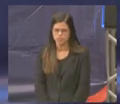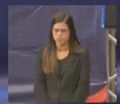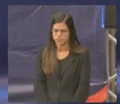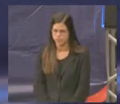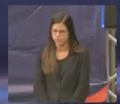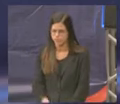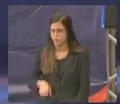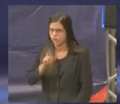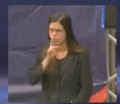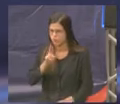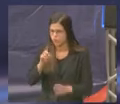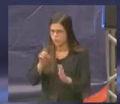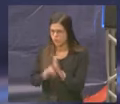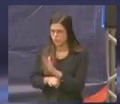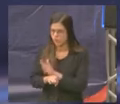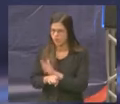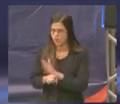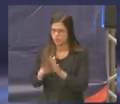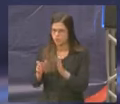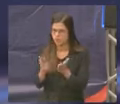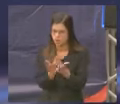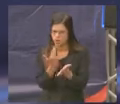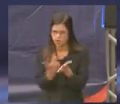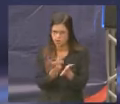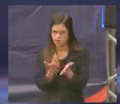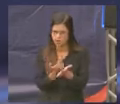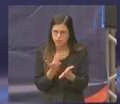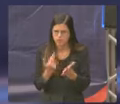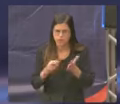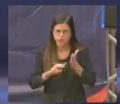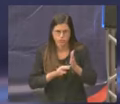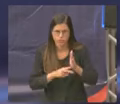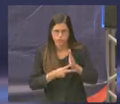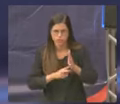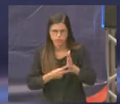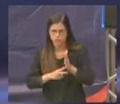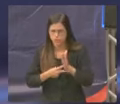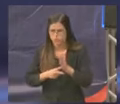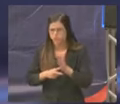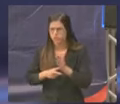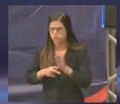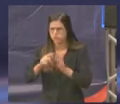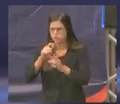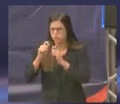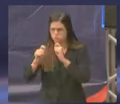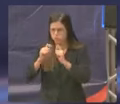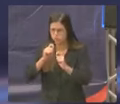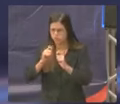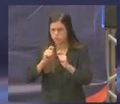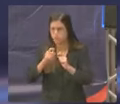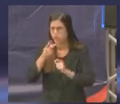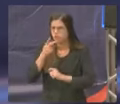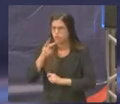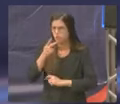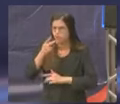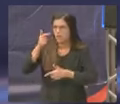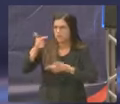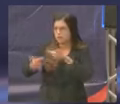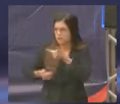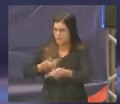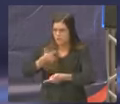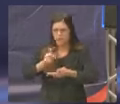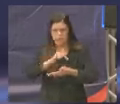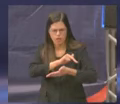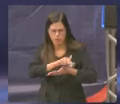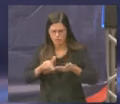a uma pergunta na revista Lide, a revista do Sindicato dos Jornalistas, ela disse: trabalho para